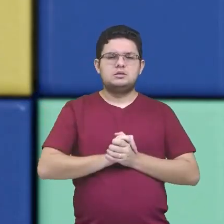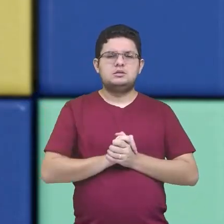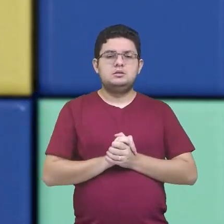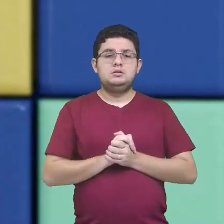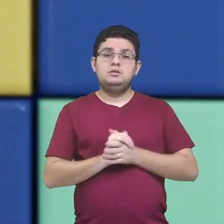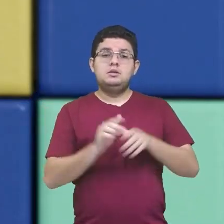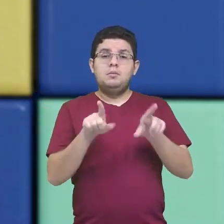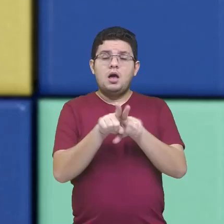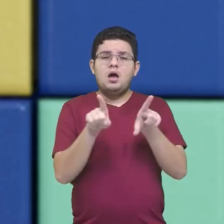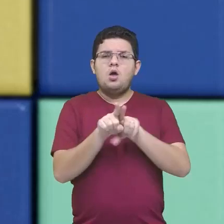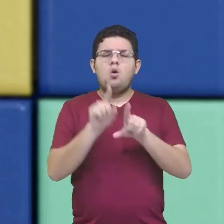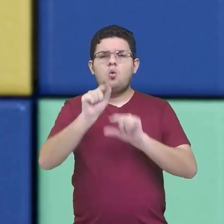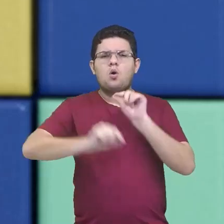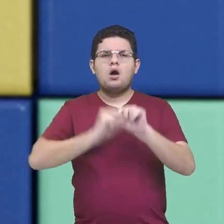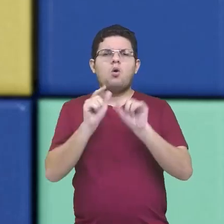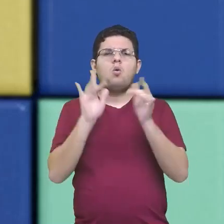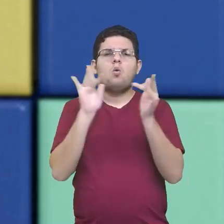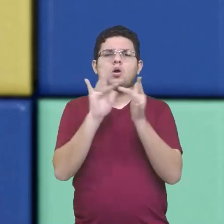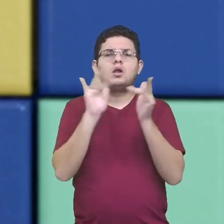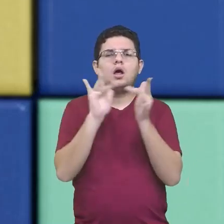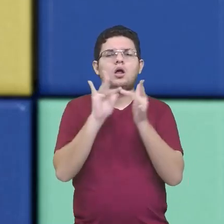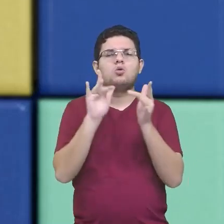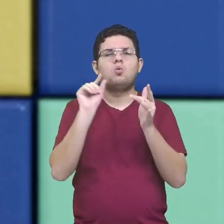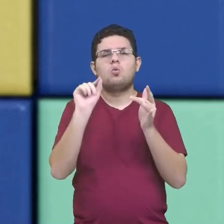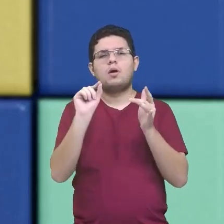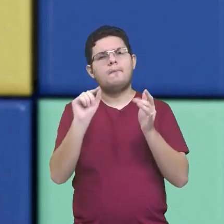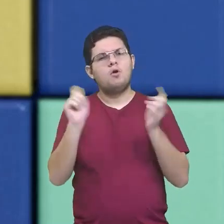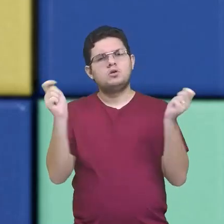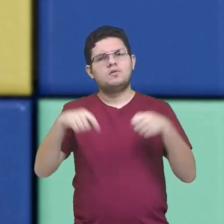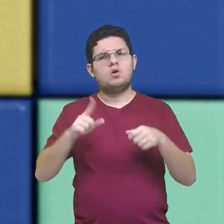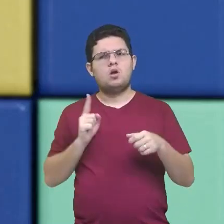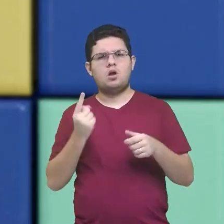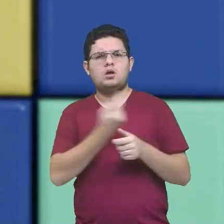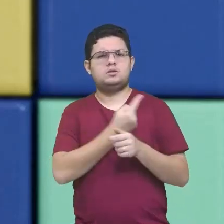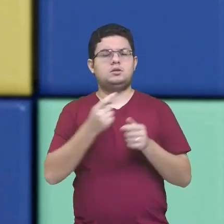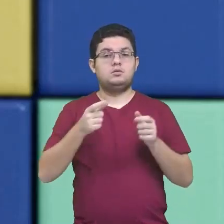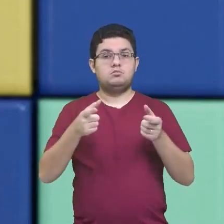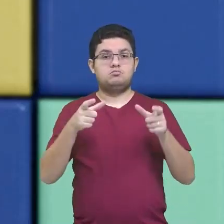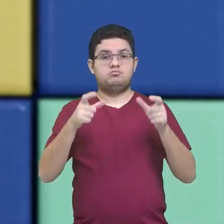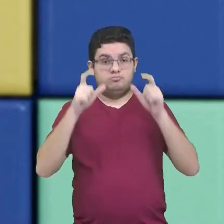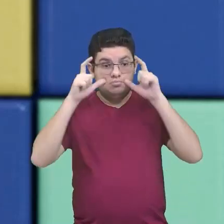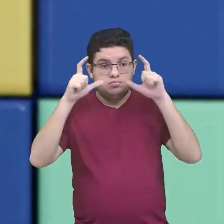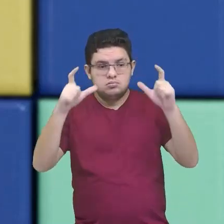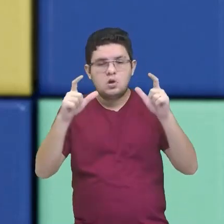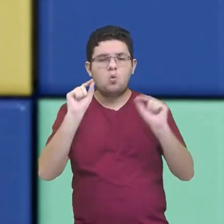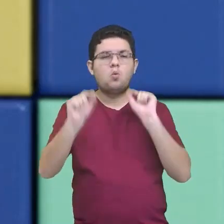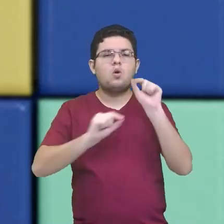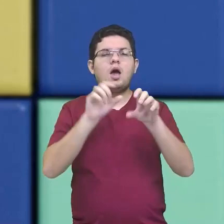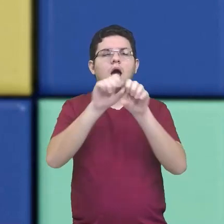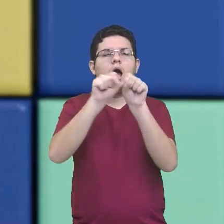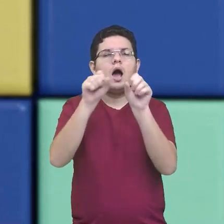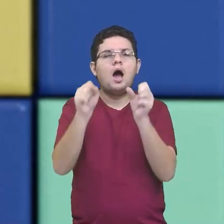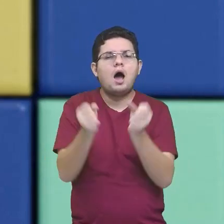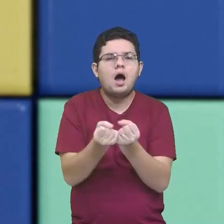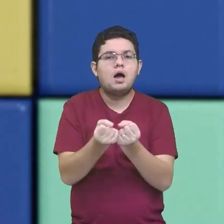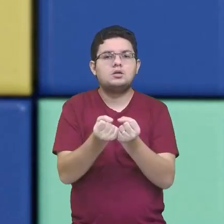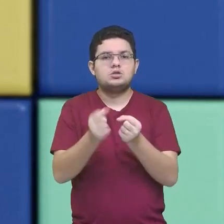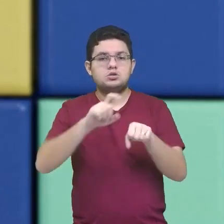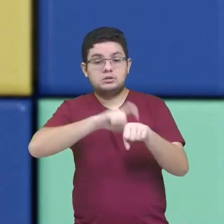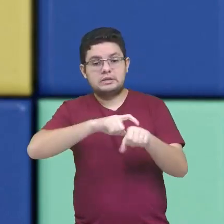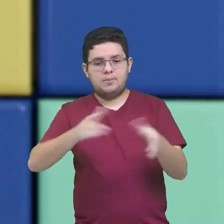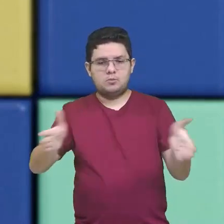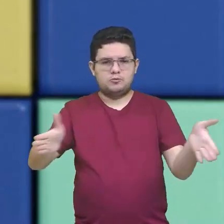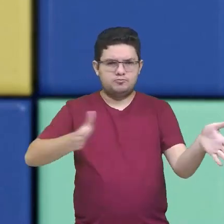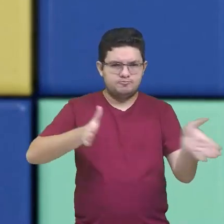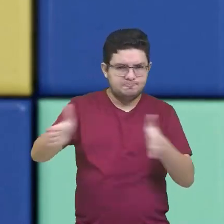a arte, não é, mais contemporânea, mais atual, ou realmente museu é sinônimo de coisa antiga? Qual